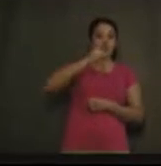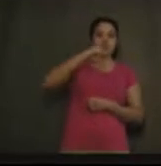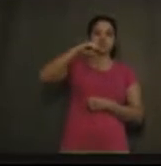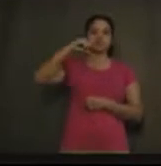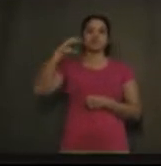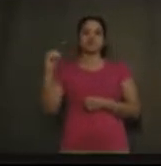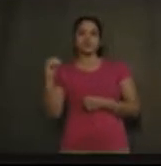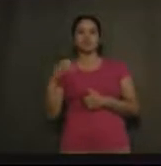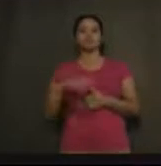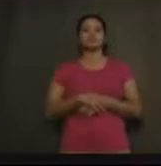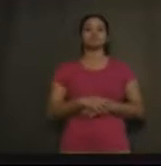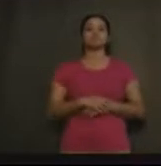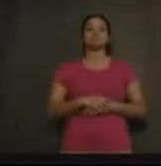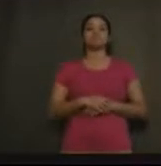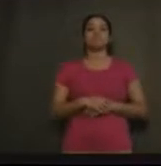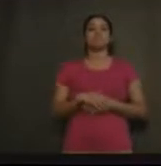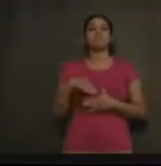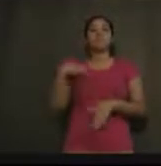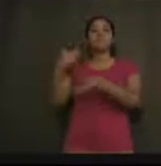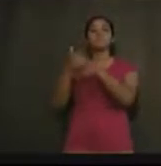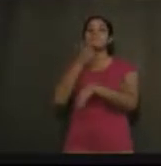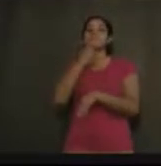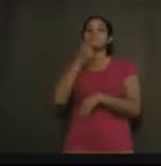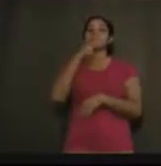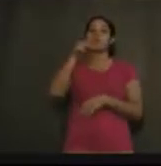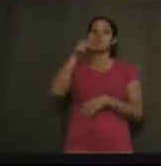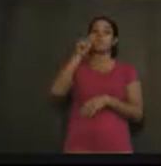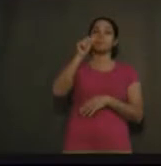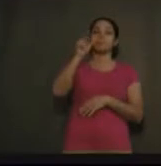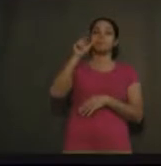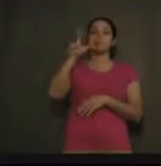e nele Poincaré analisa a questão